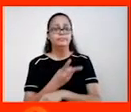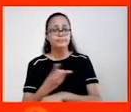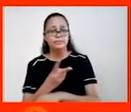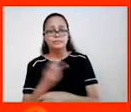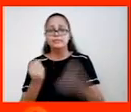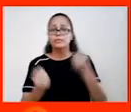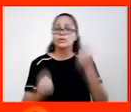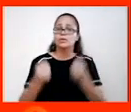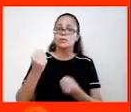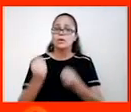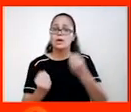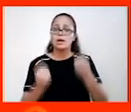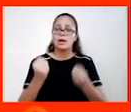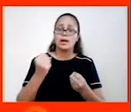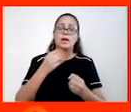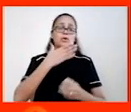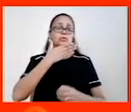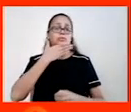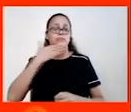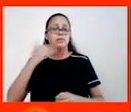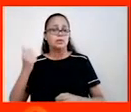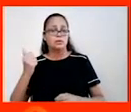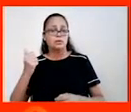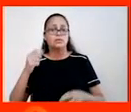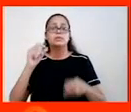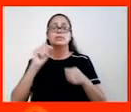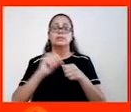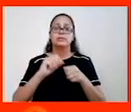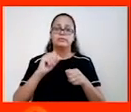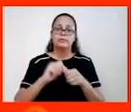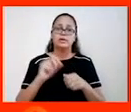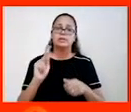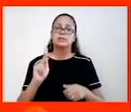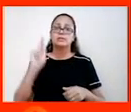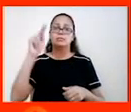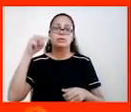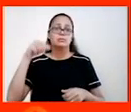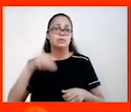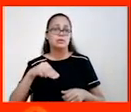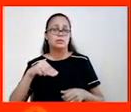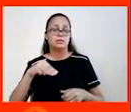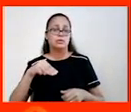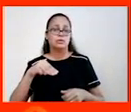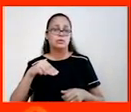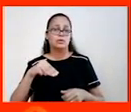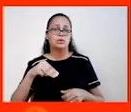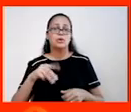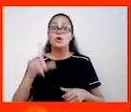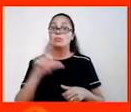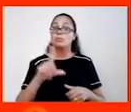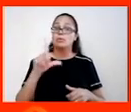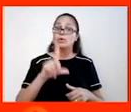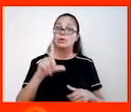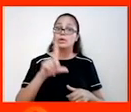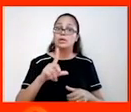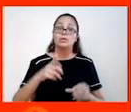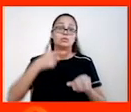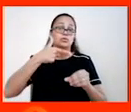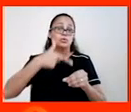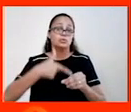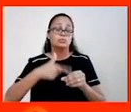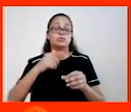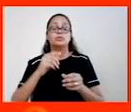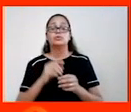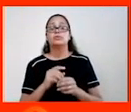carros mais eficientes, né? Ou seja, carros que fazem uma quilometragem por litro de combustível maior. Por exemplo, a gente pode